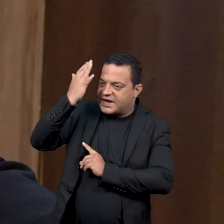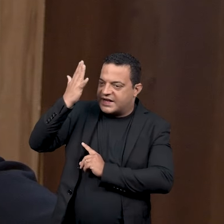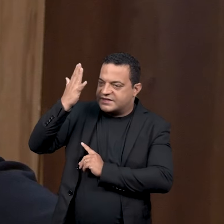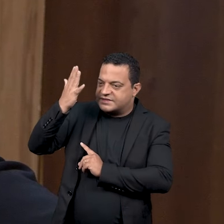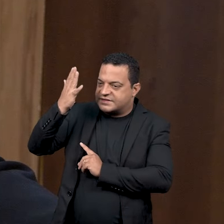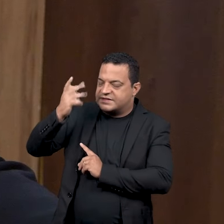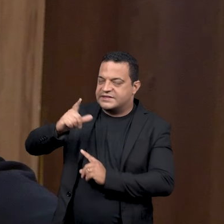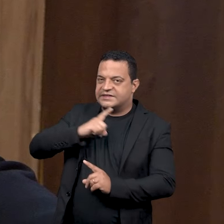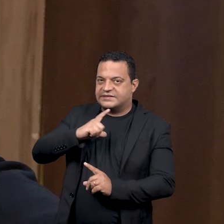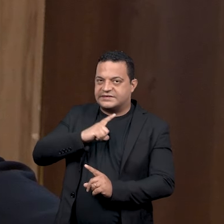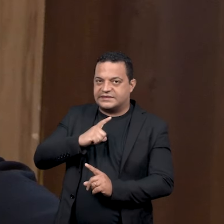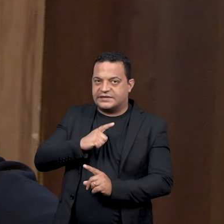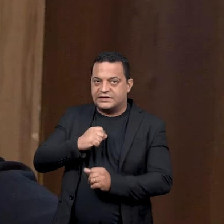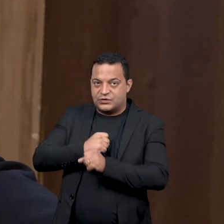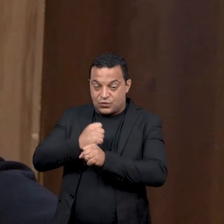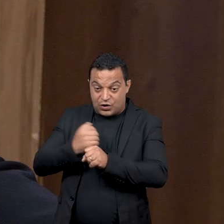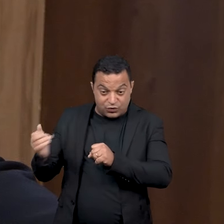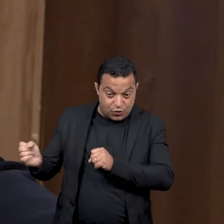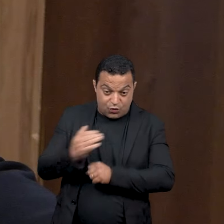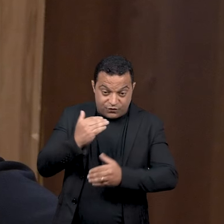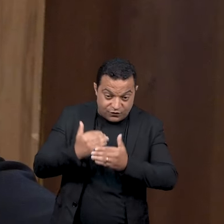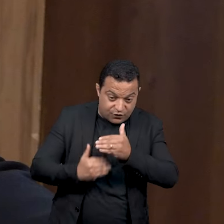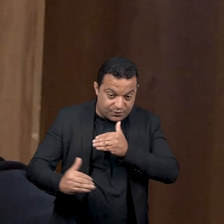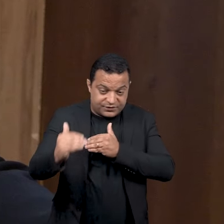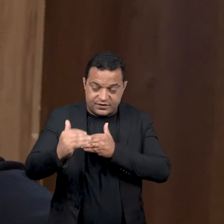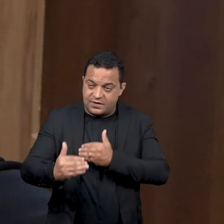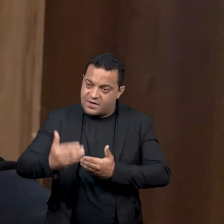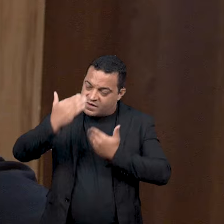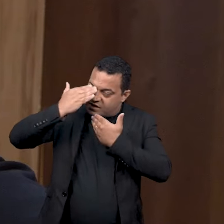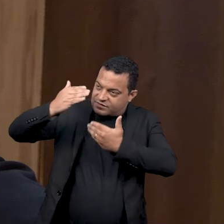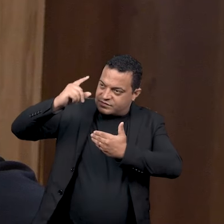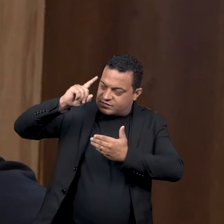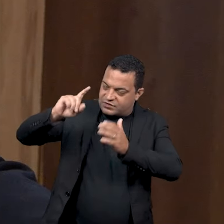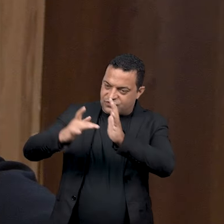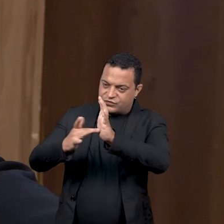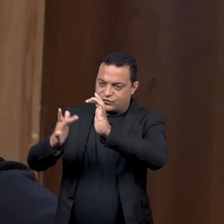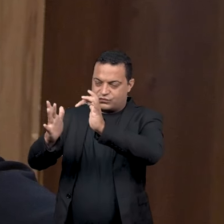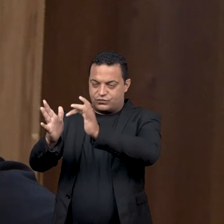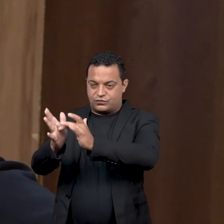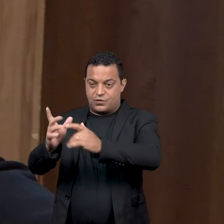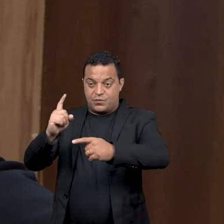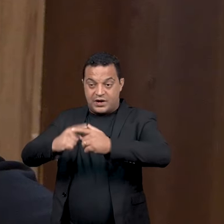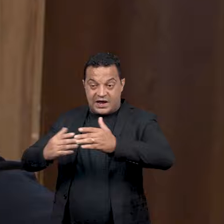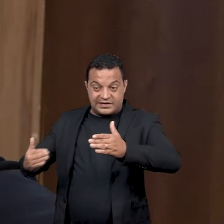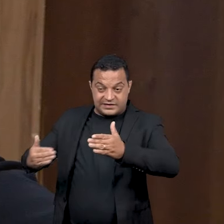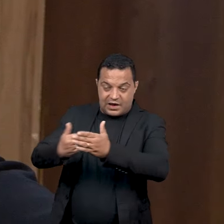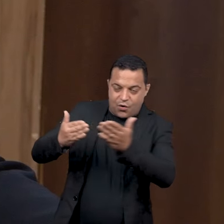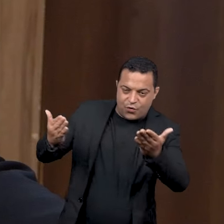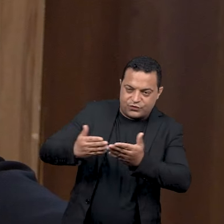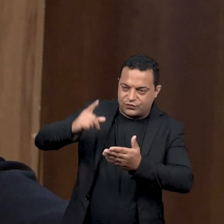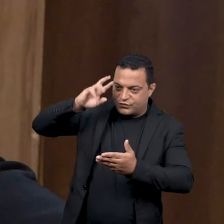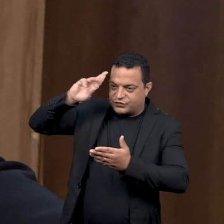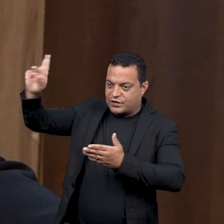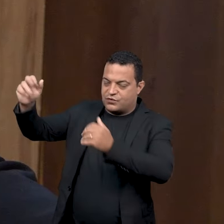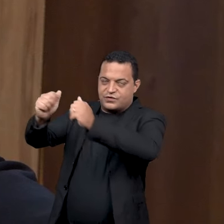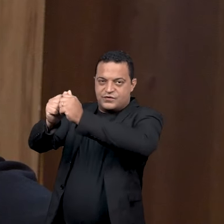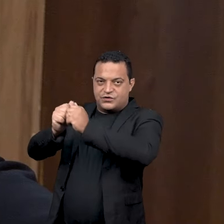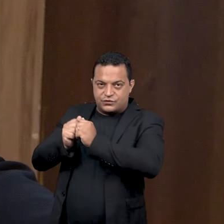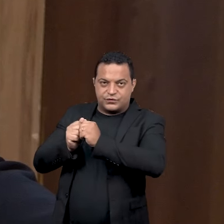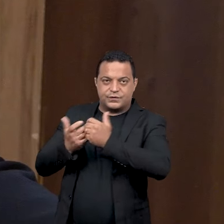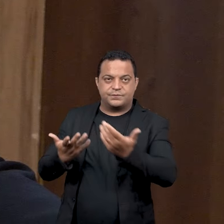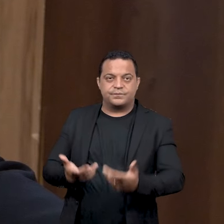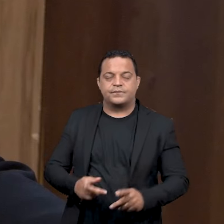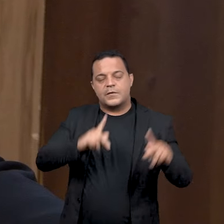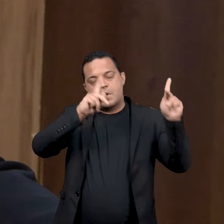de Deus nesse novo ano que vai se iniciar. Glórias ao nosso Senhor Jesus, porque até aqui o Senhor